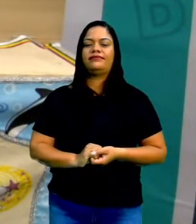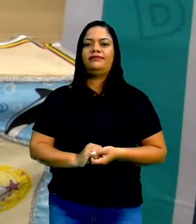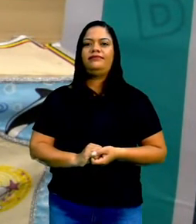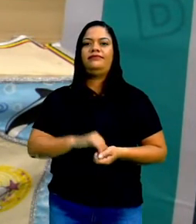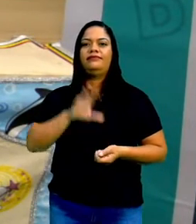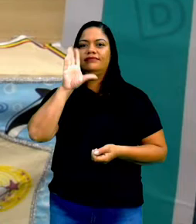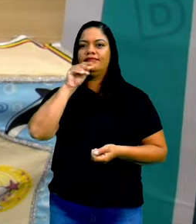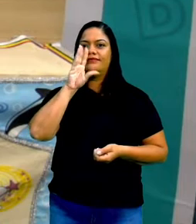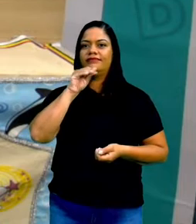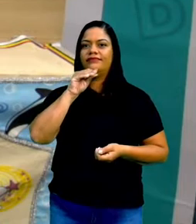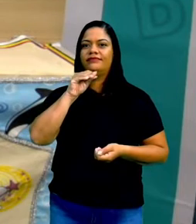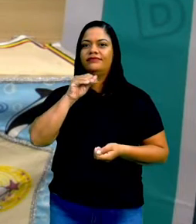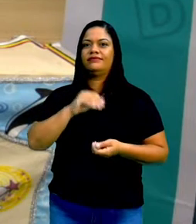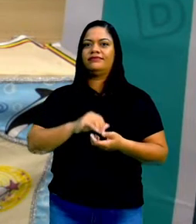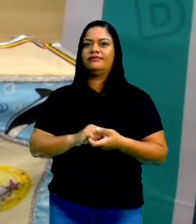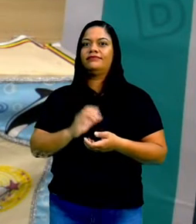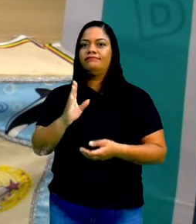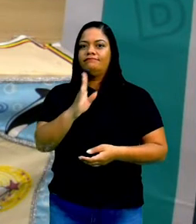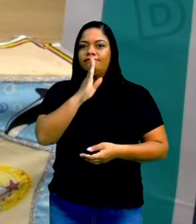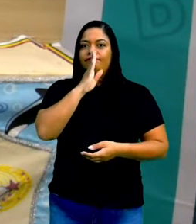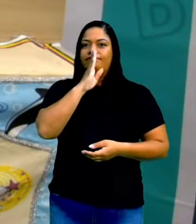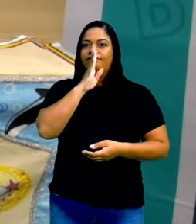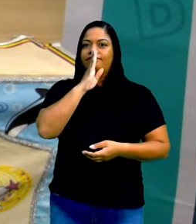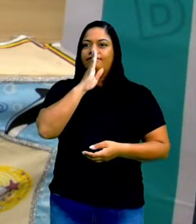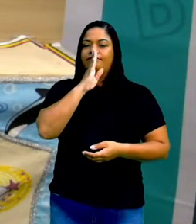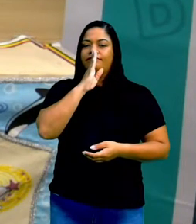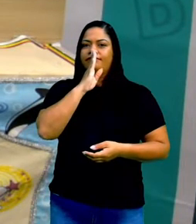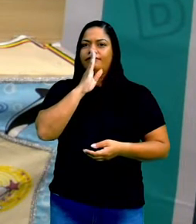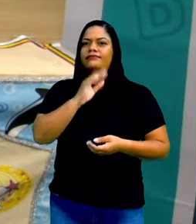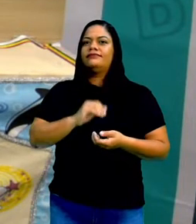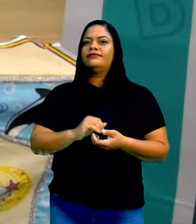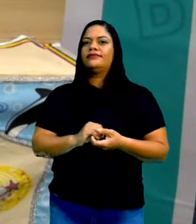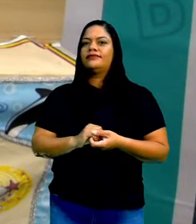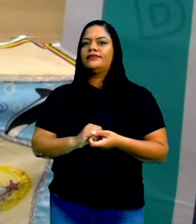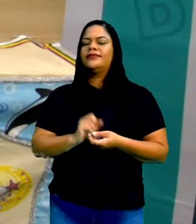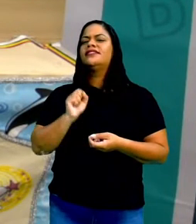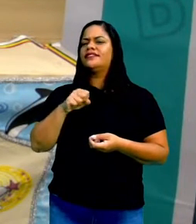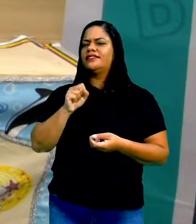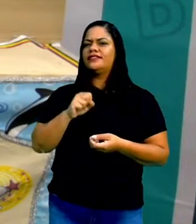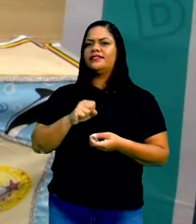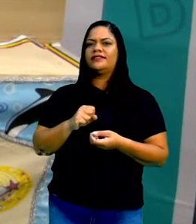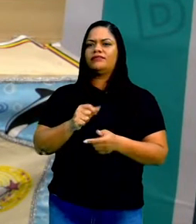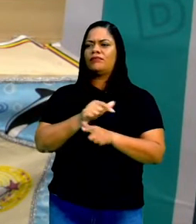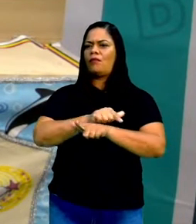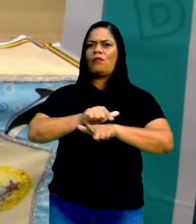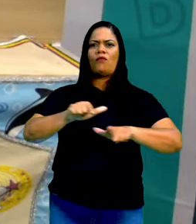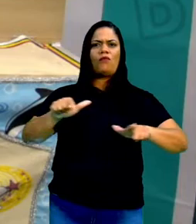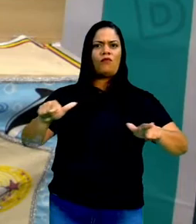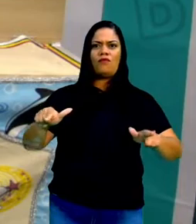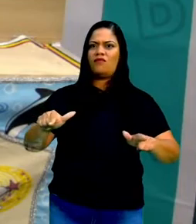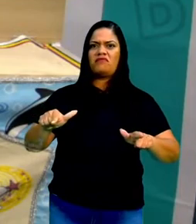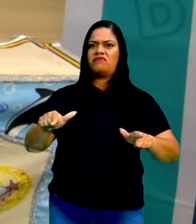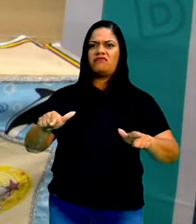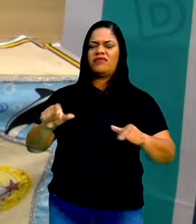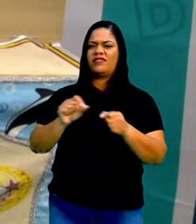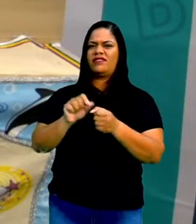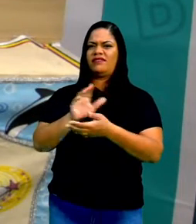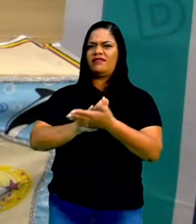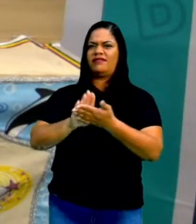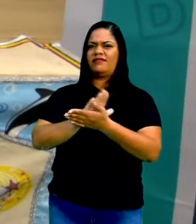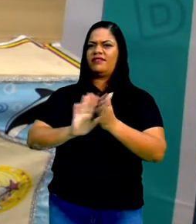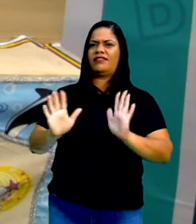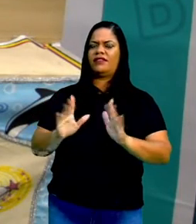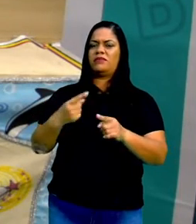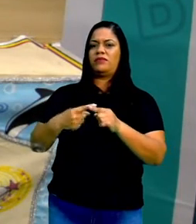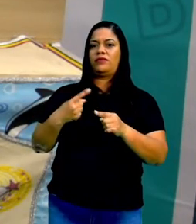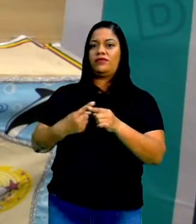patinho ficou mudo, crianças. E pensou que assim, ninguém mais iria incomodar com ele, né?